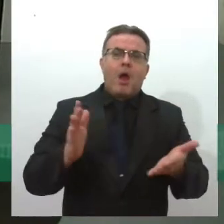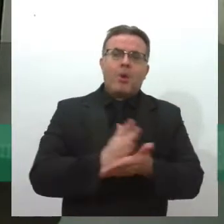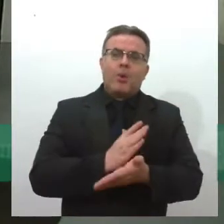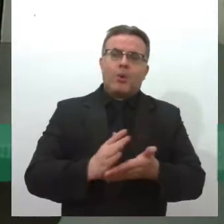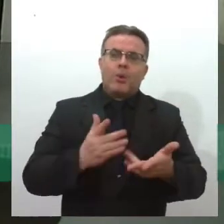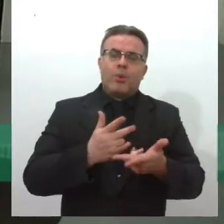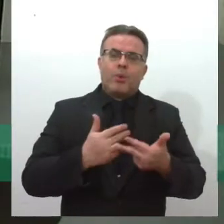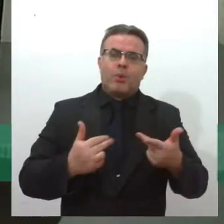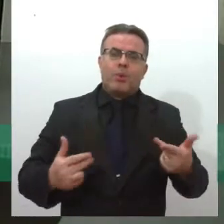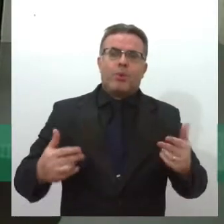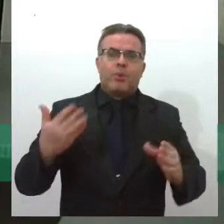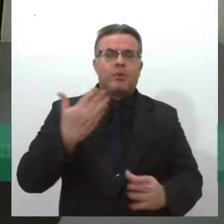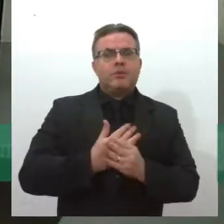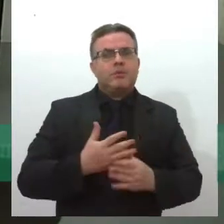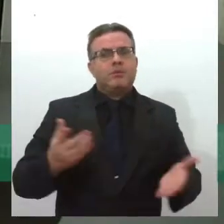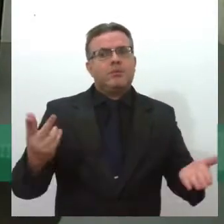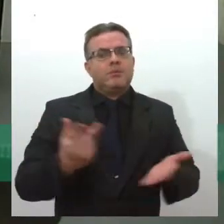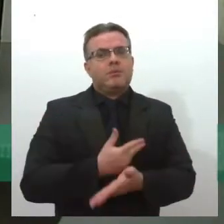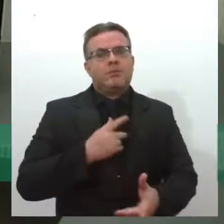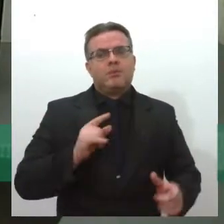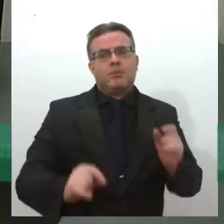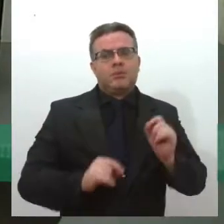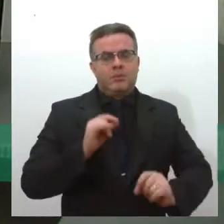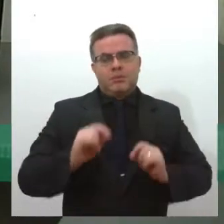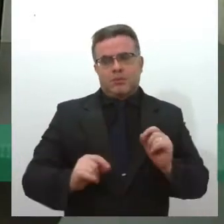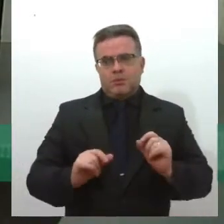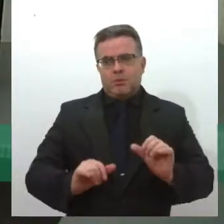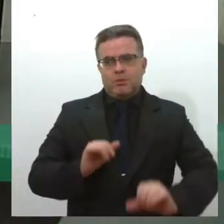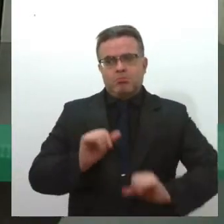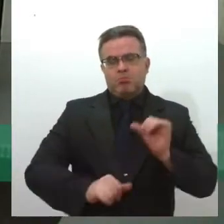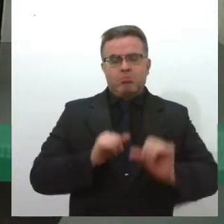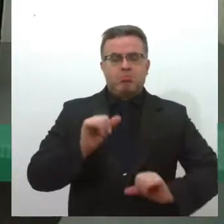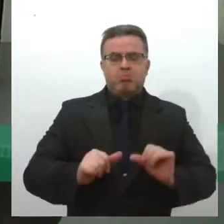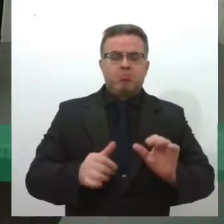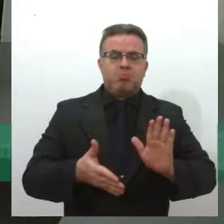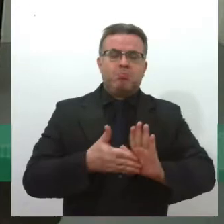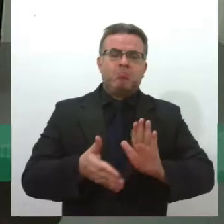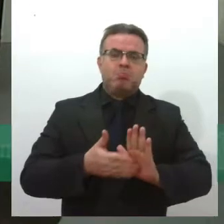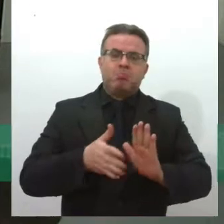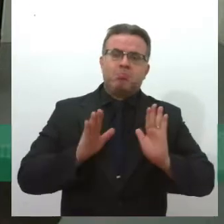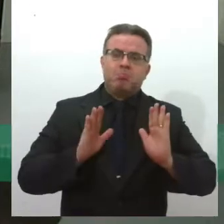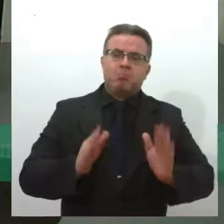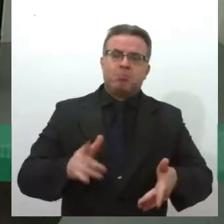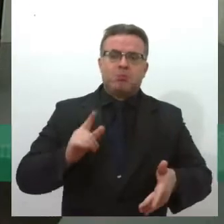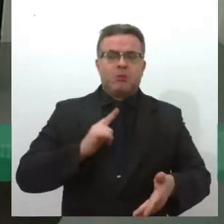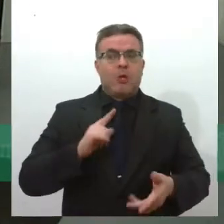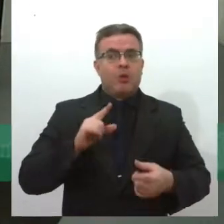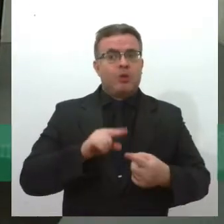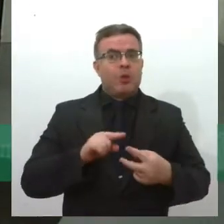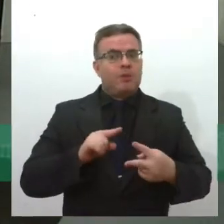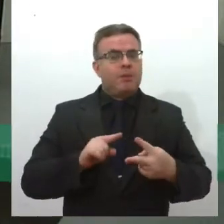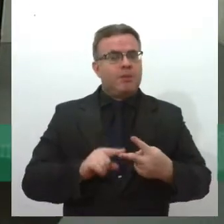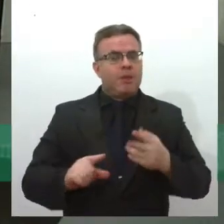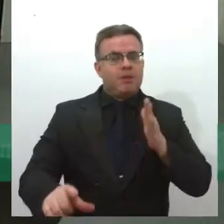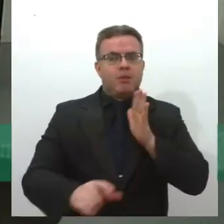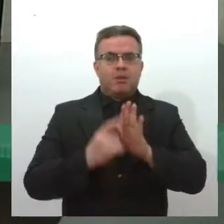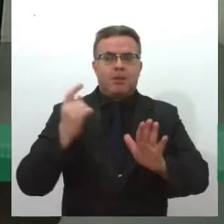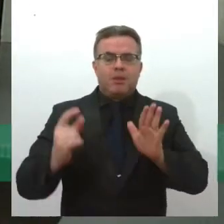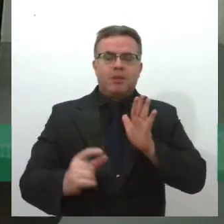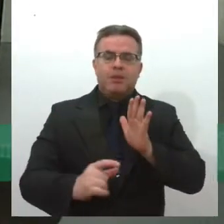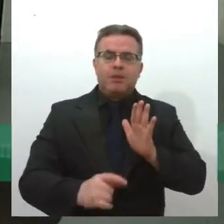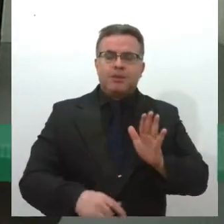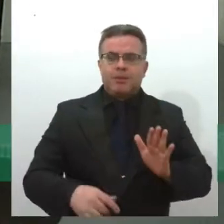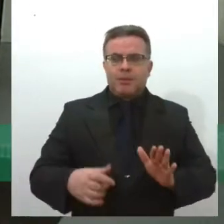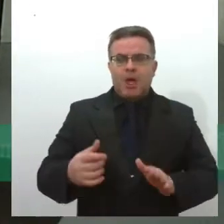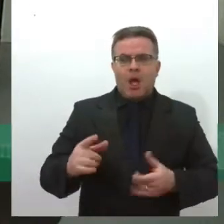alguns processos que aconteceram, nas alterações das propostas estão os dois primeiros parágrafos, né, do artigo 11, que